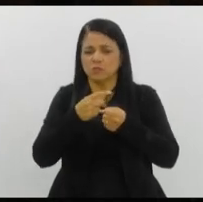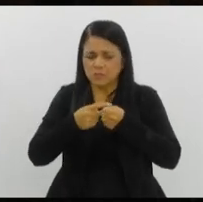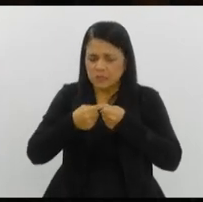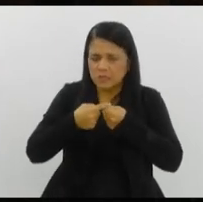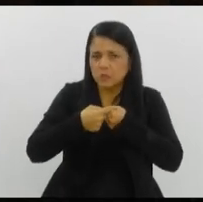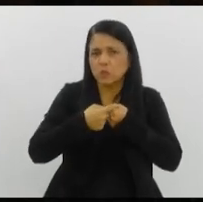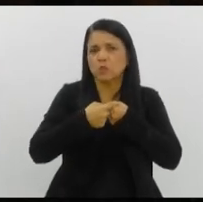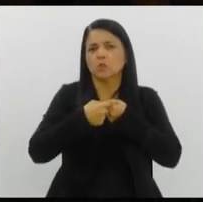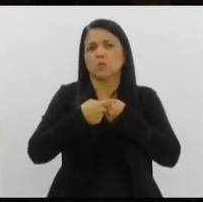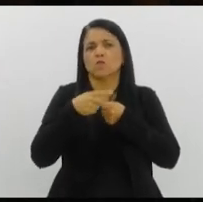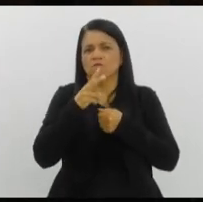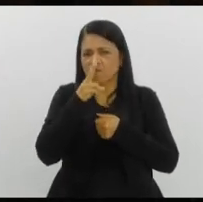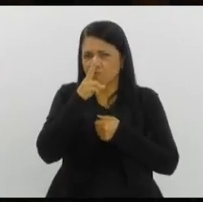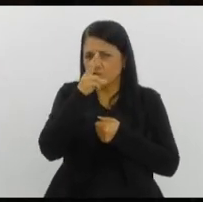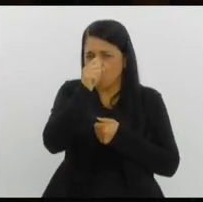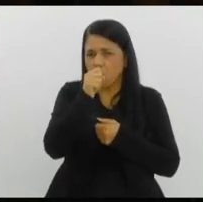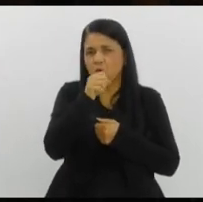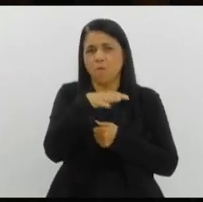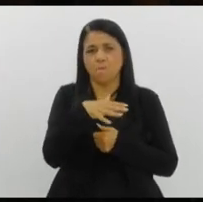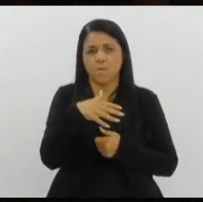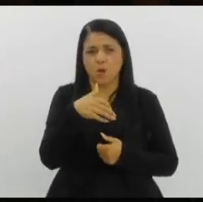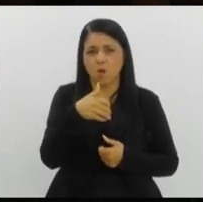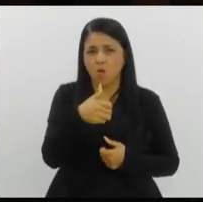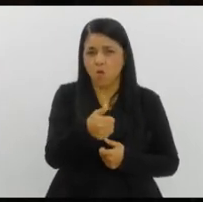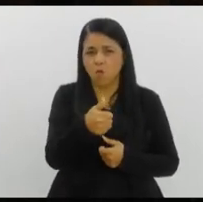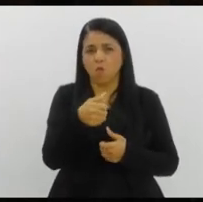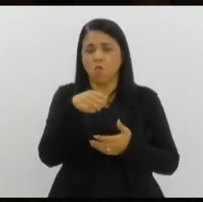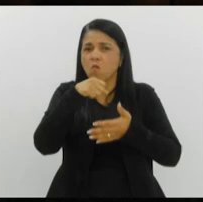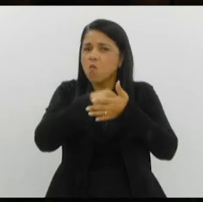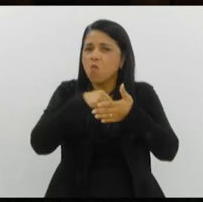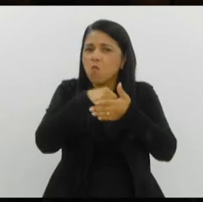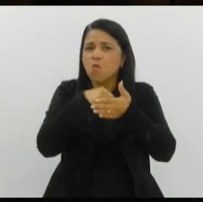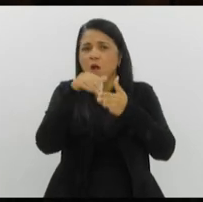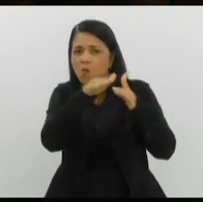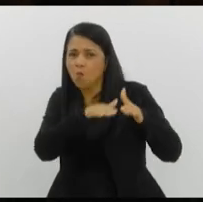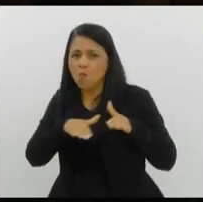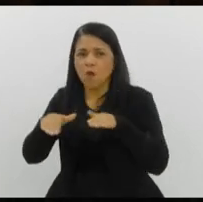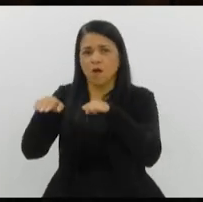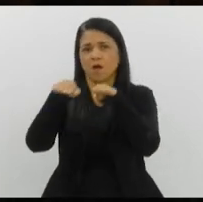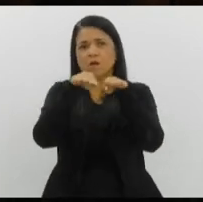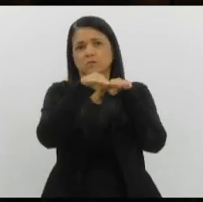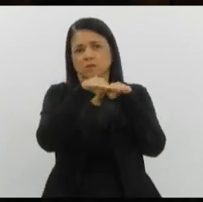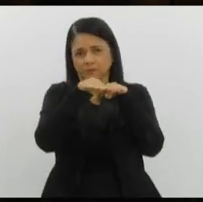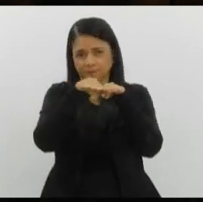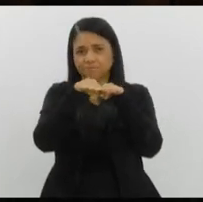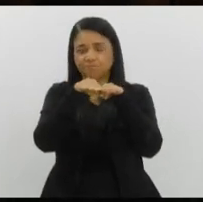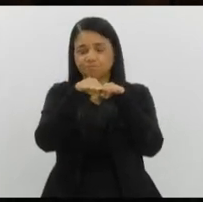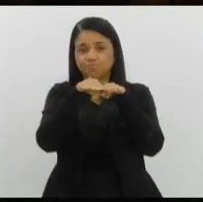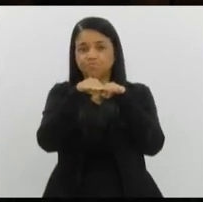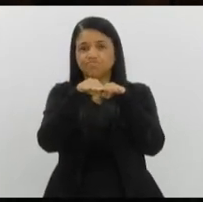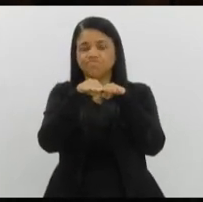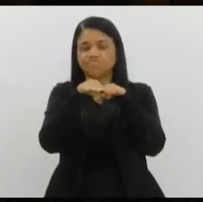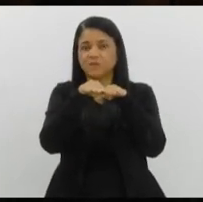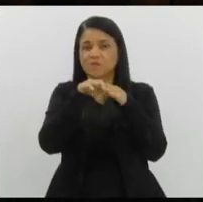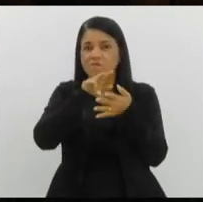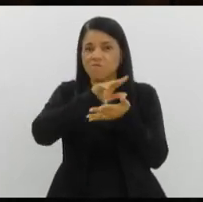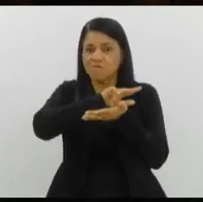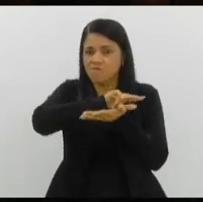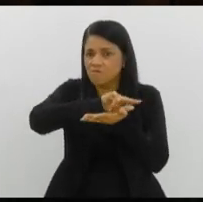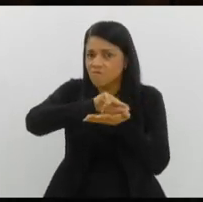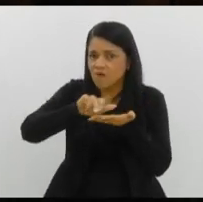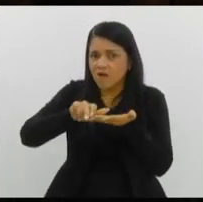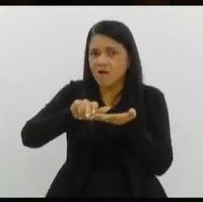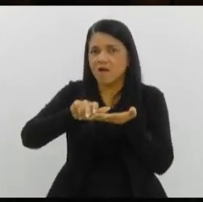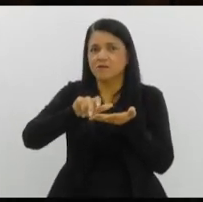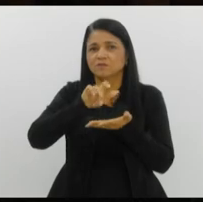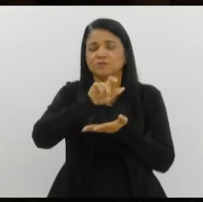interior mais forte, por uma luta de igualdade. Então, quanto mais plural for essa casa,